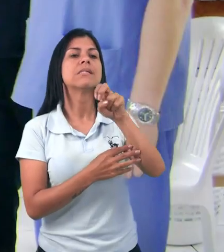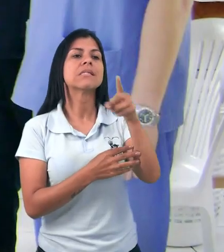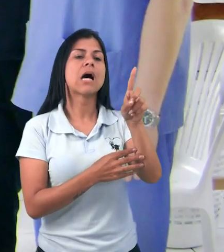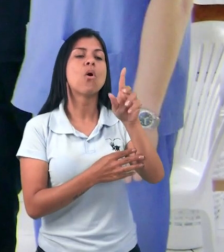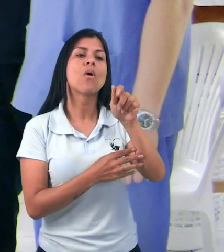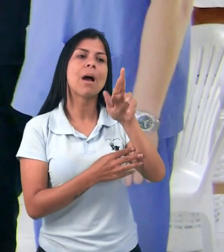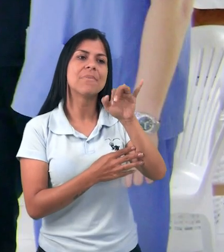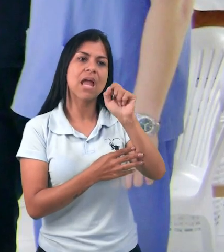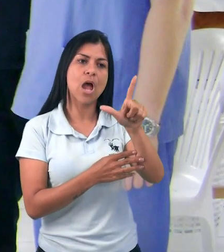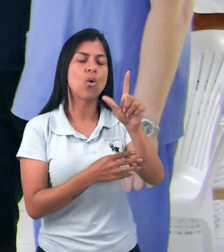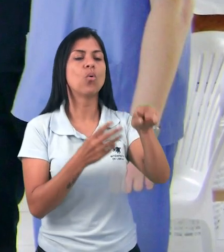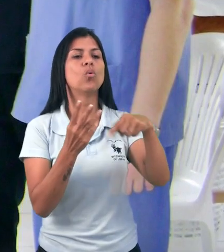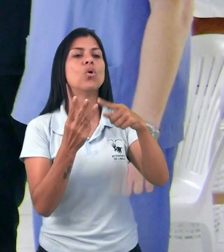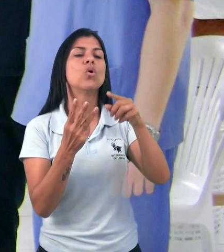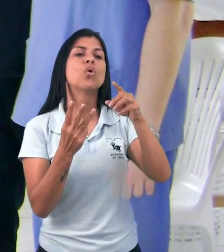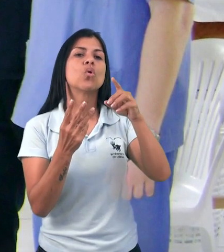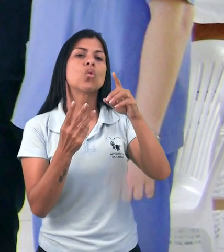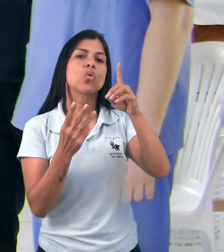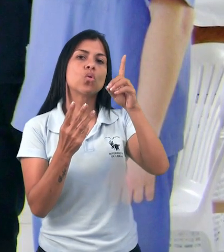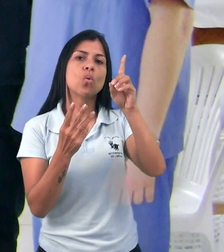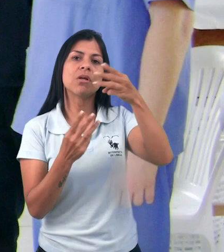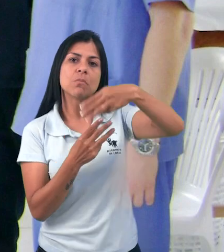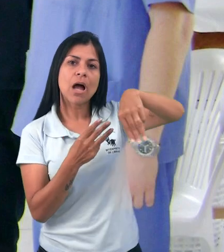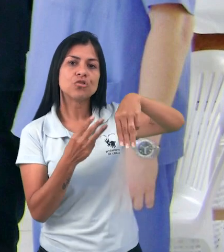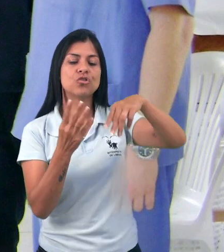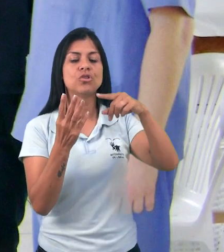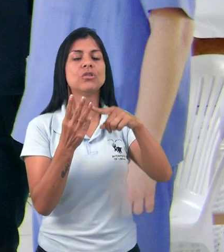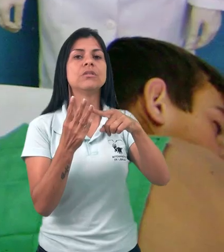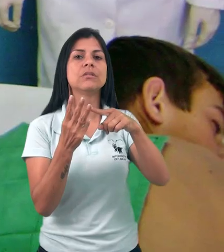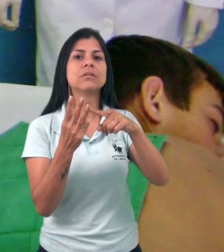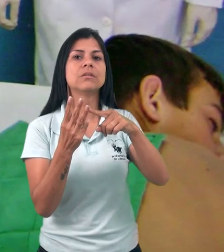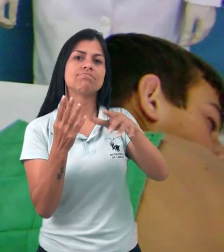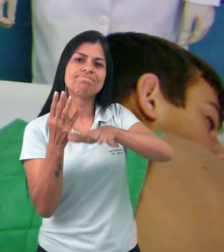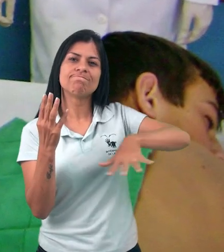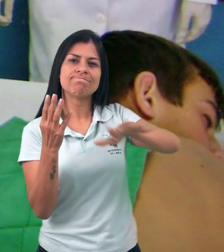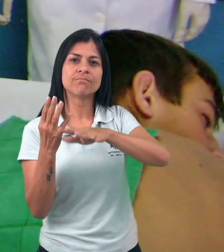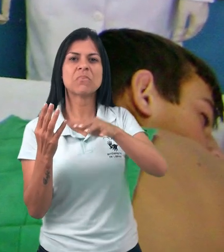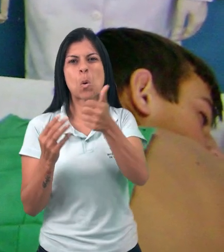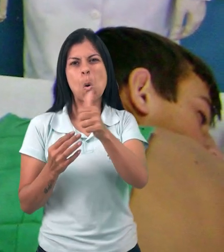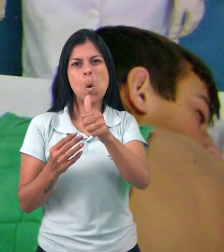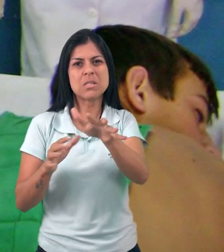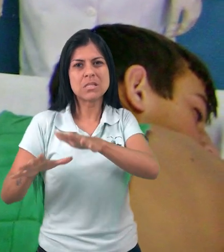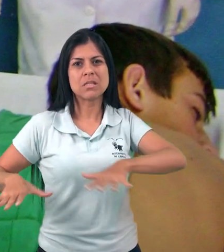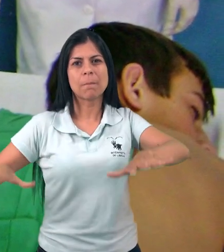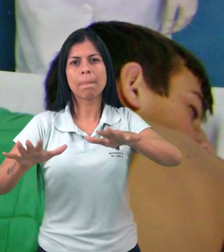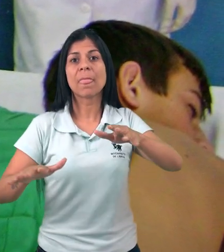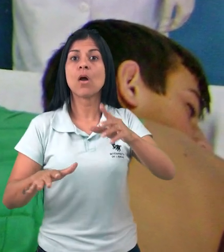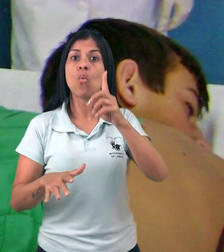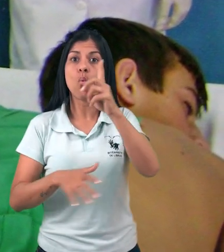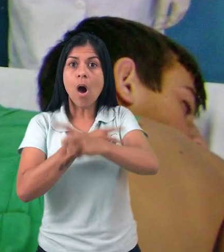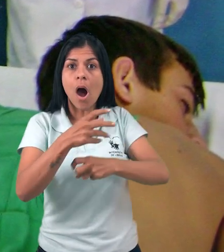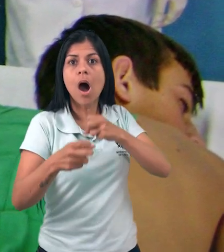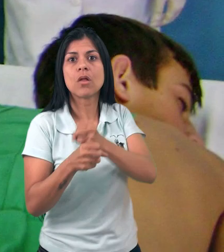Gabriel, Vila Pavão, Domingos Martins, são os municípios visitados. Durante